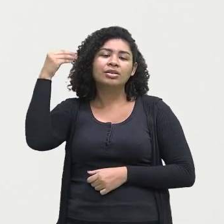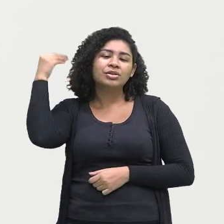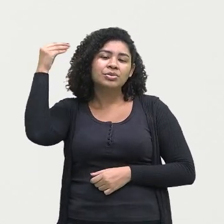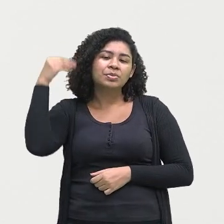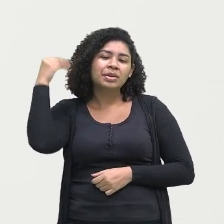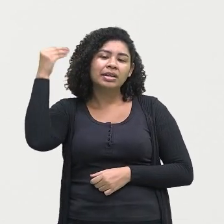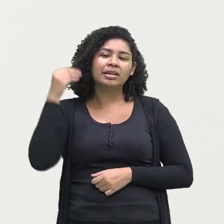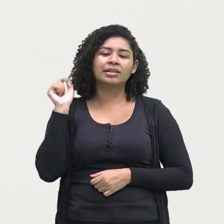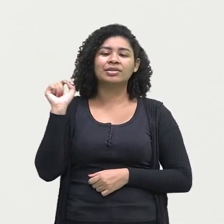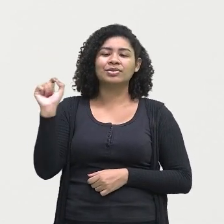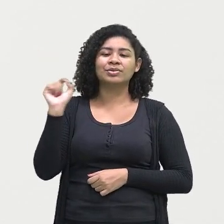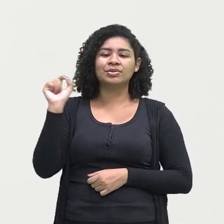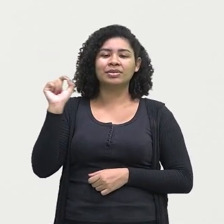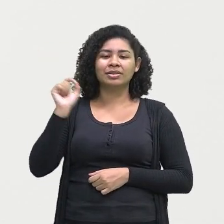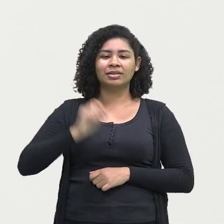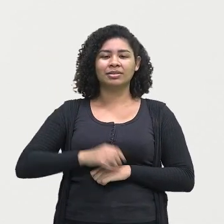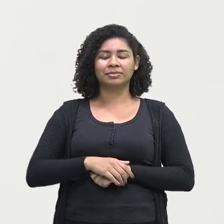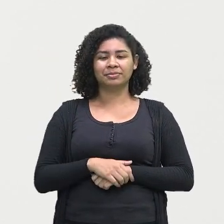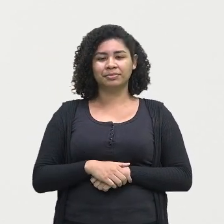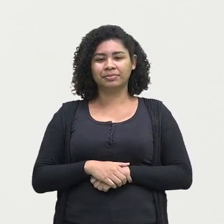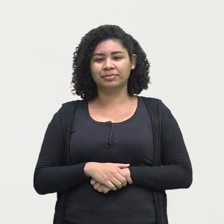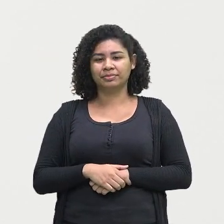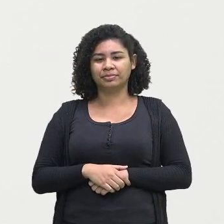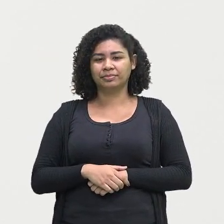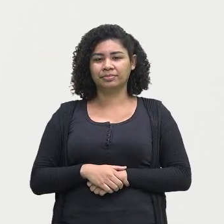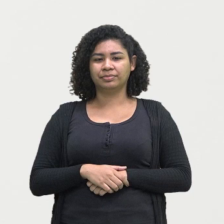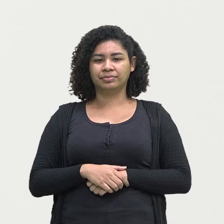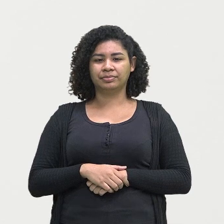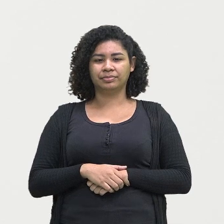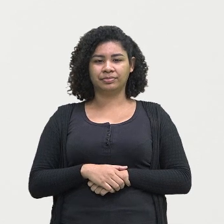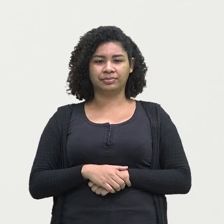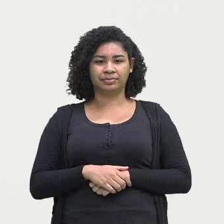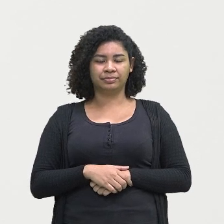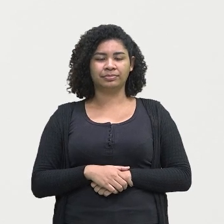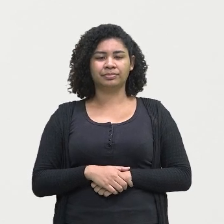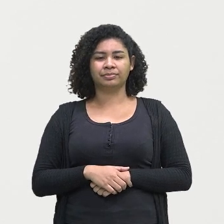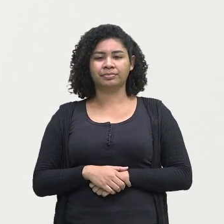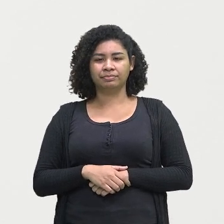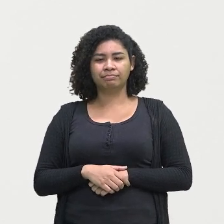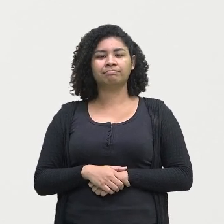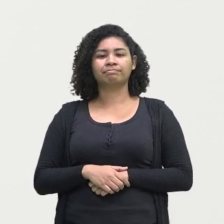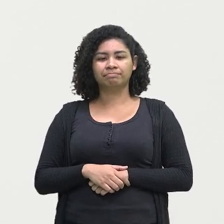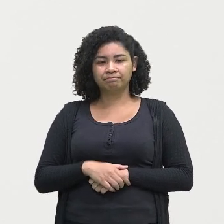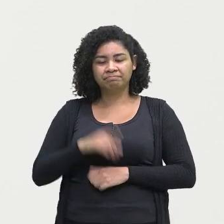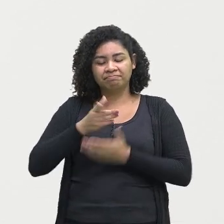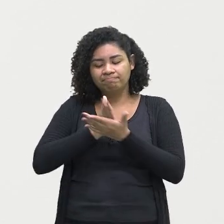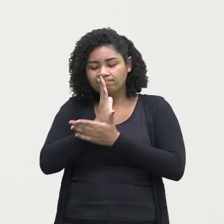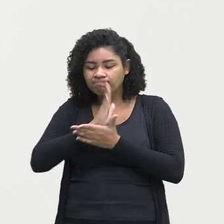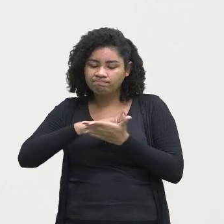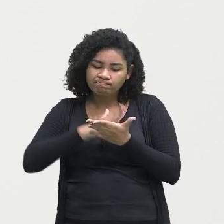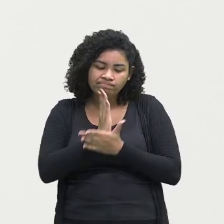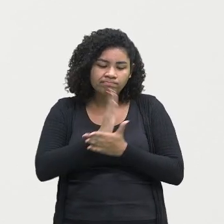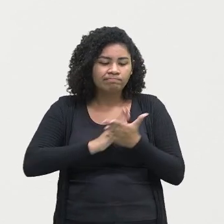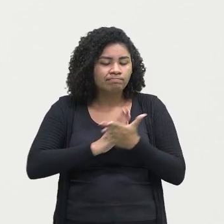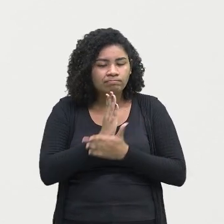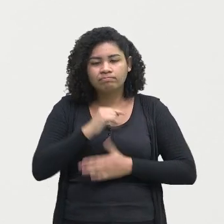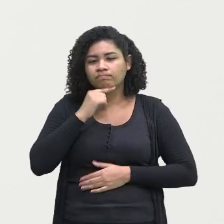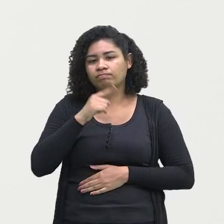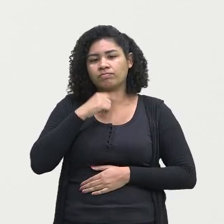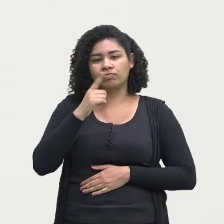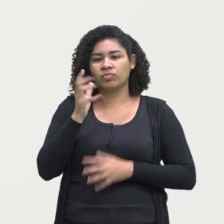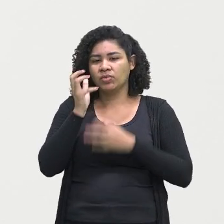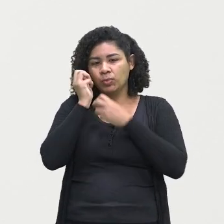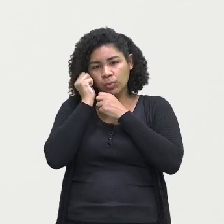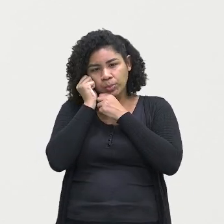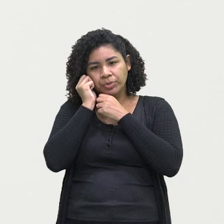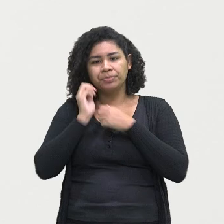novo, increasingly severe, muitas formas severas de insônia, quando